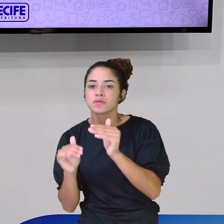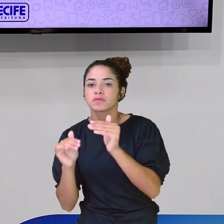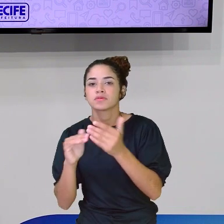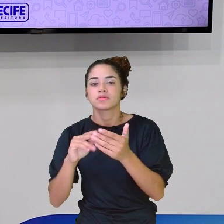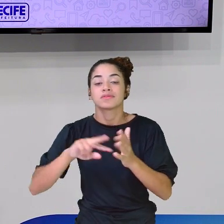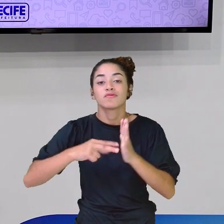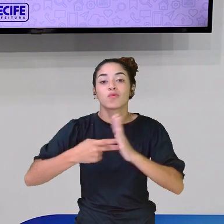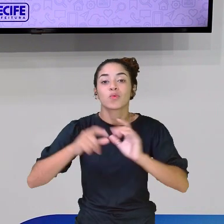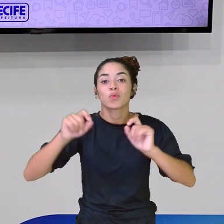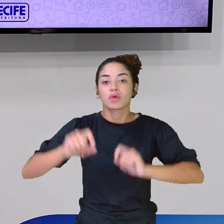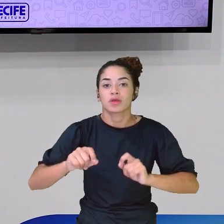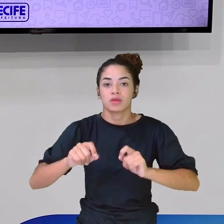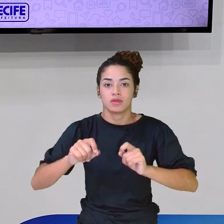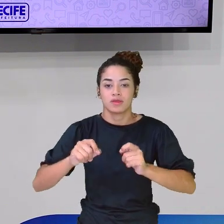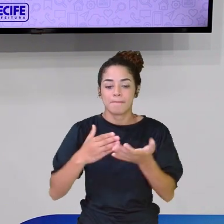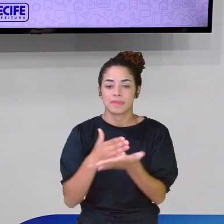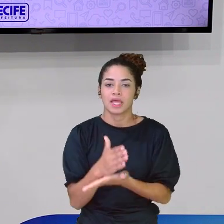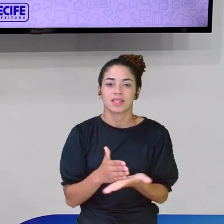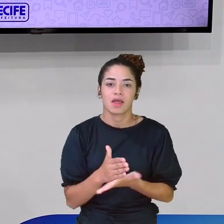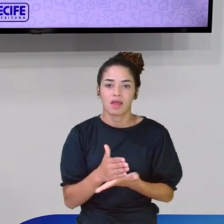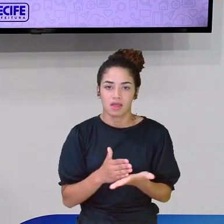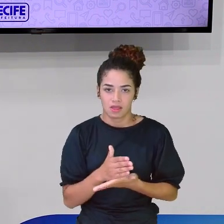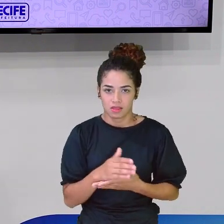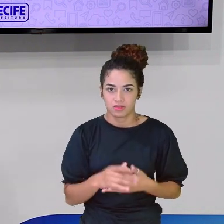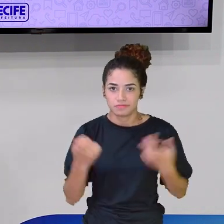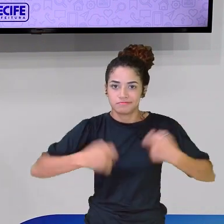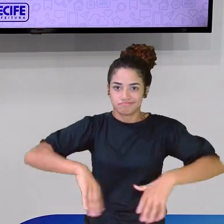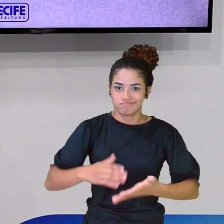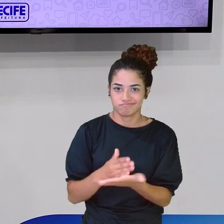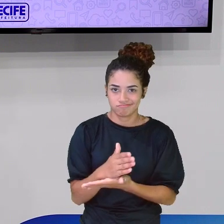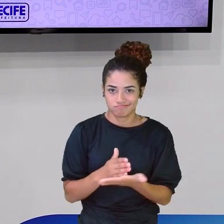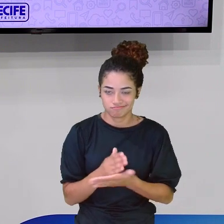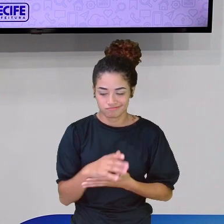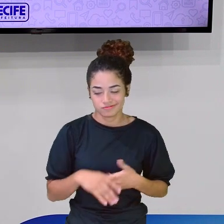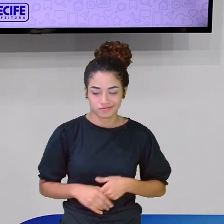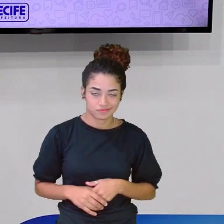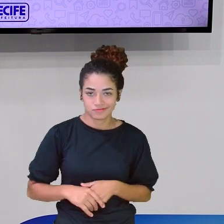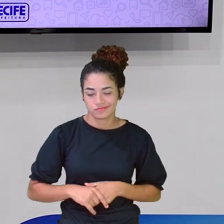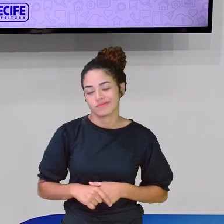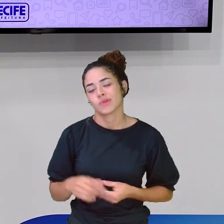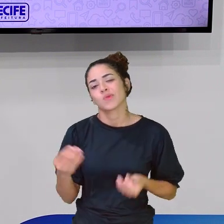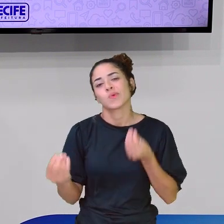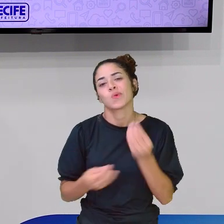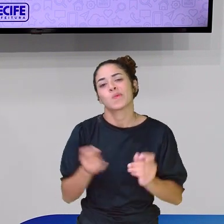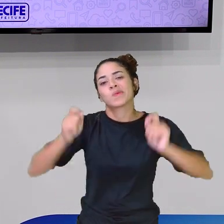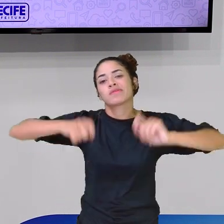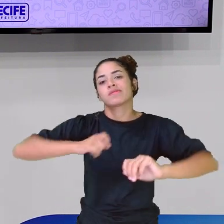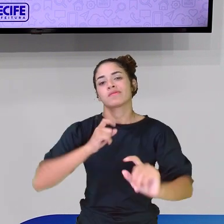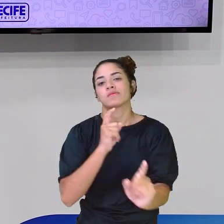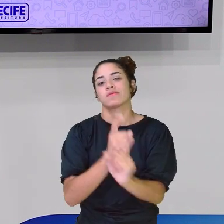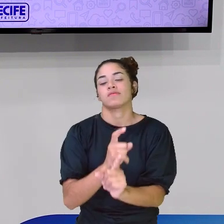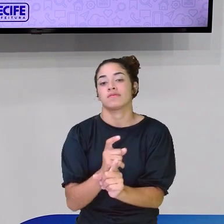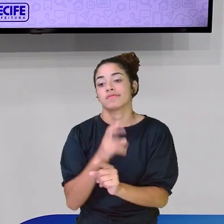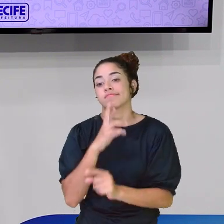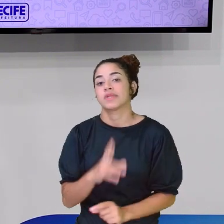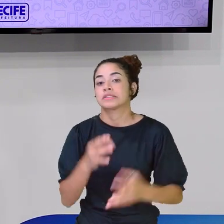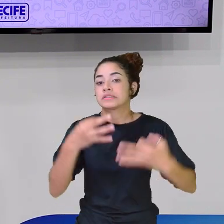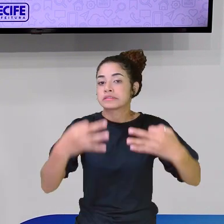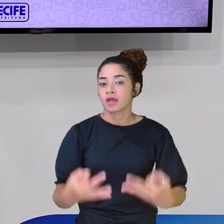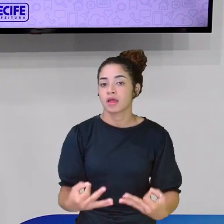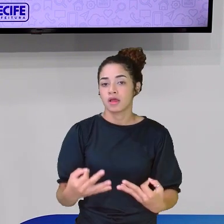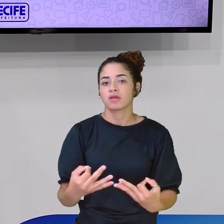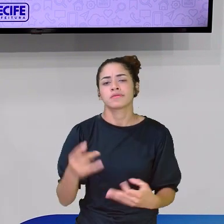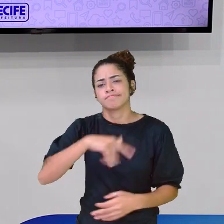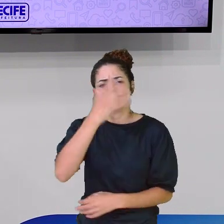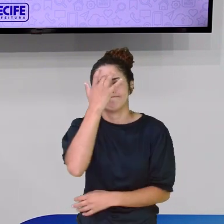metade. Eu vou reduzir em 2 vezes. Como faremos para encontrar as medidas corretas?